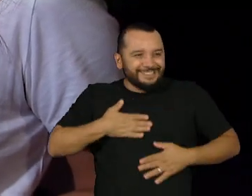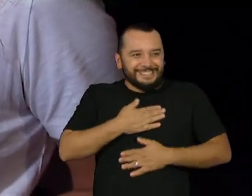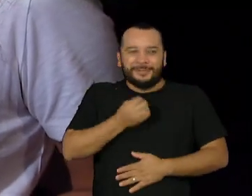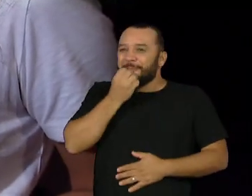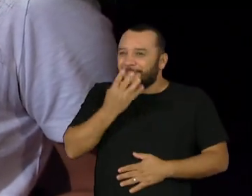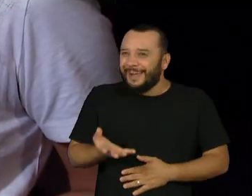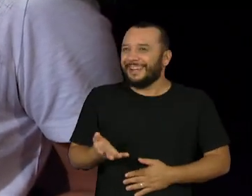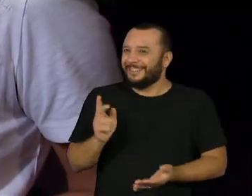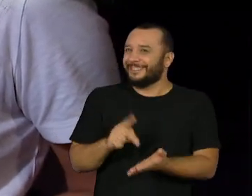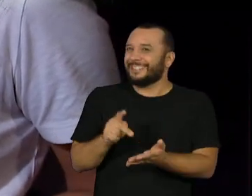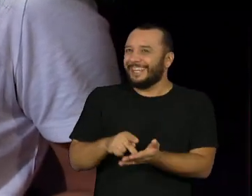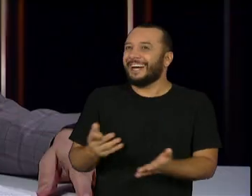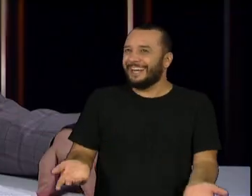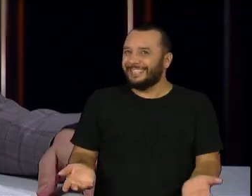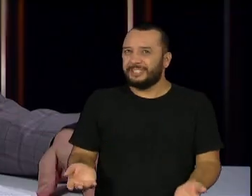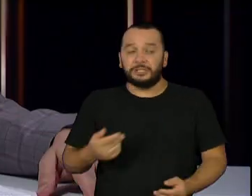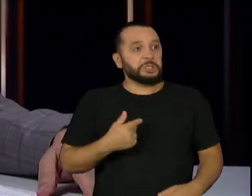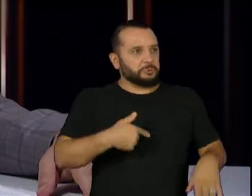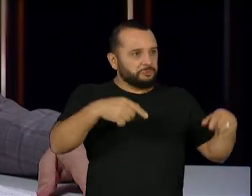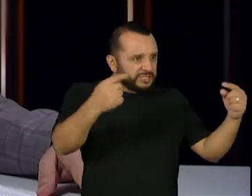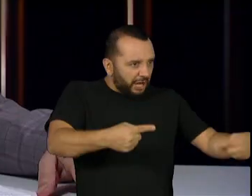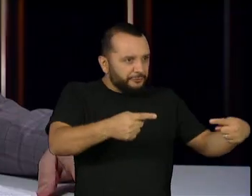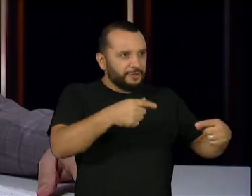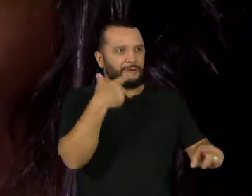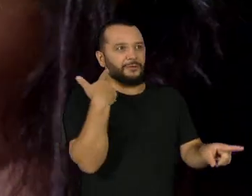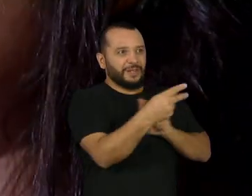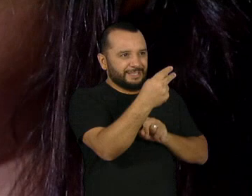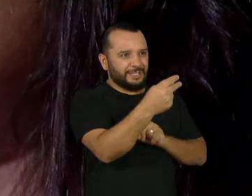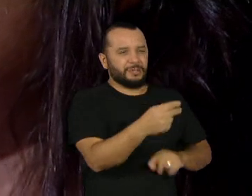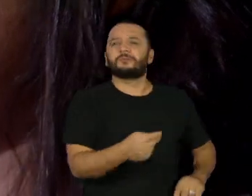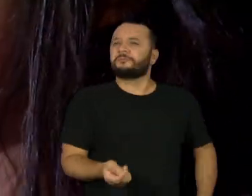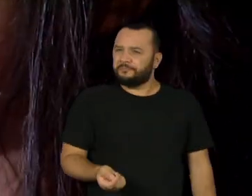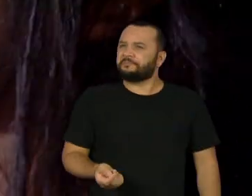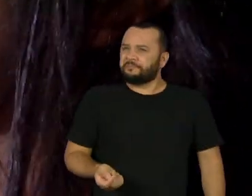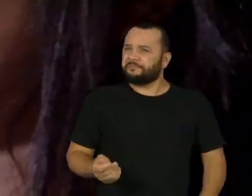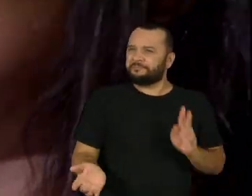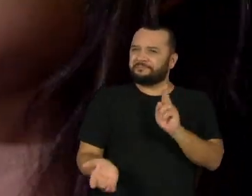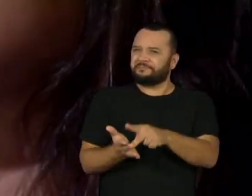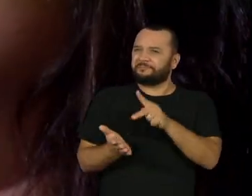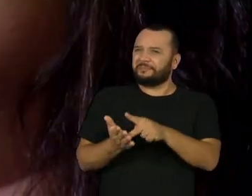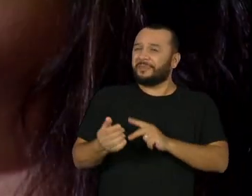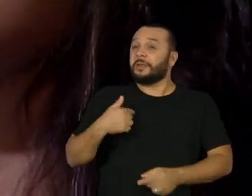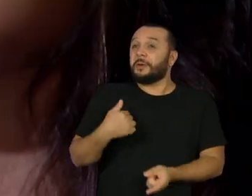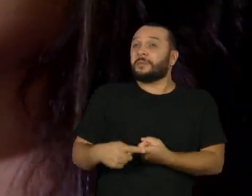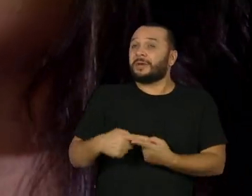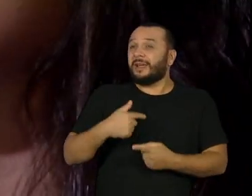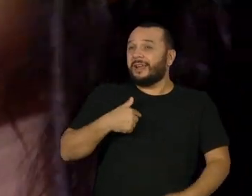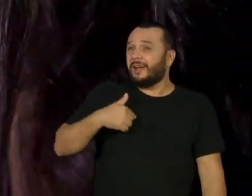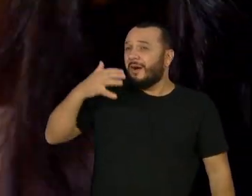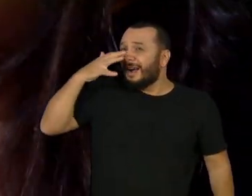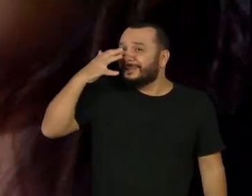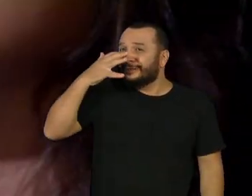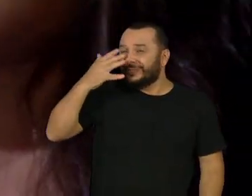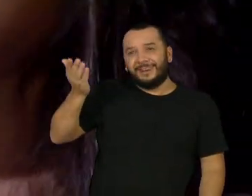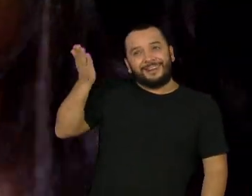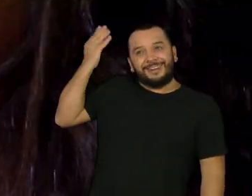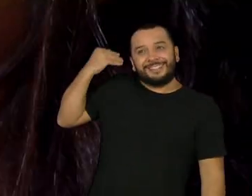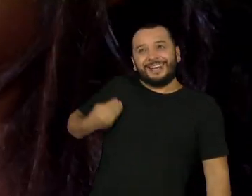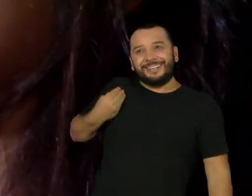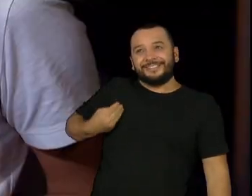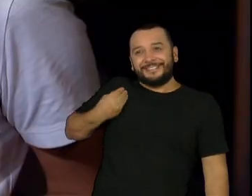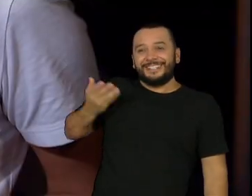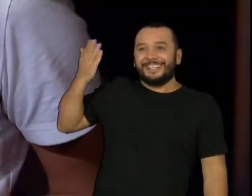ouviu antes de fazer a travessia. Foi um desafio que você venceu, né? Porque eu começo assim, a admirar a pessoa que eu fui, que ouviu isso e foi assim